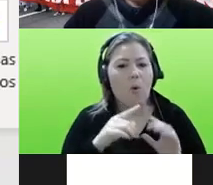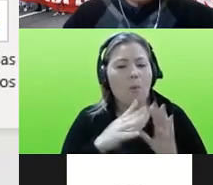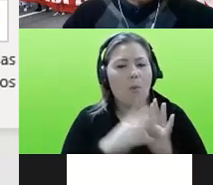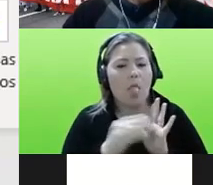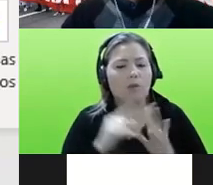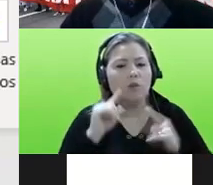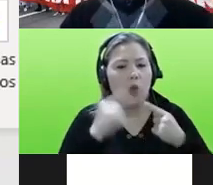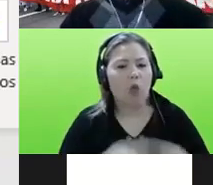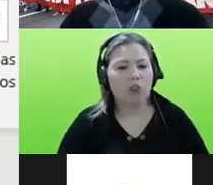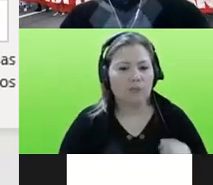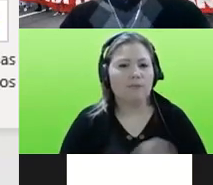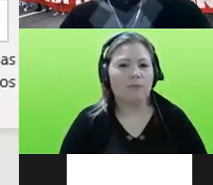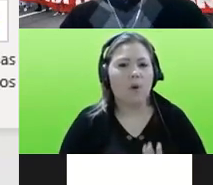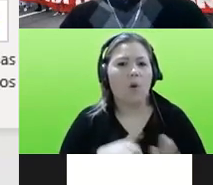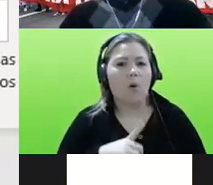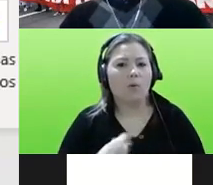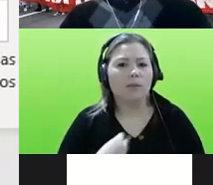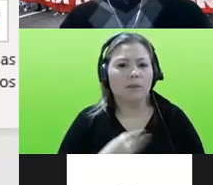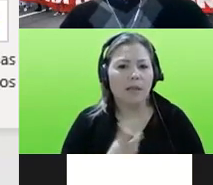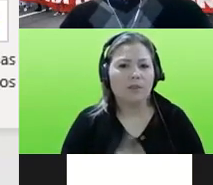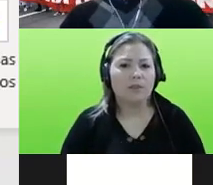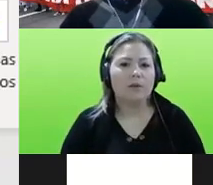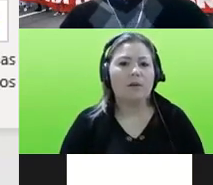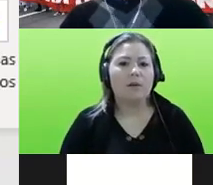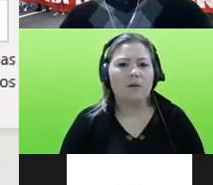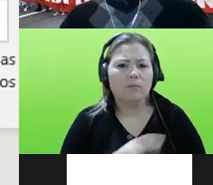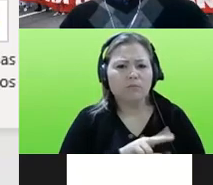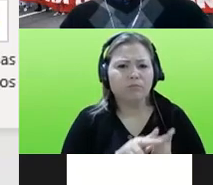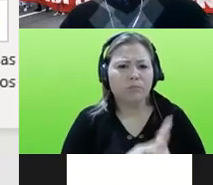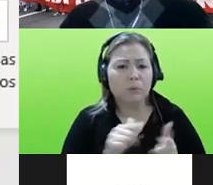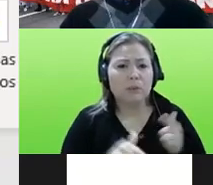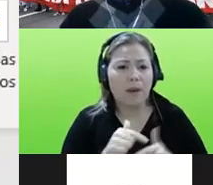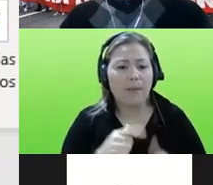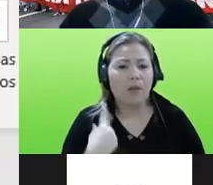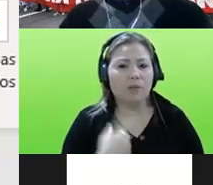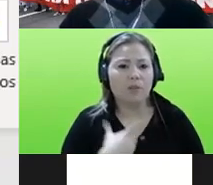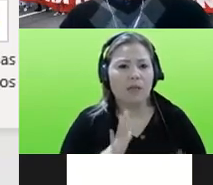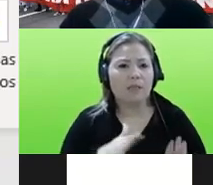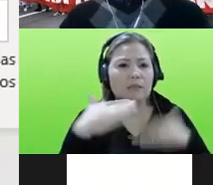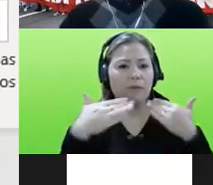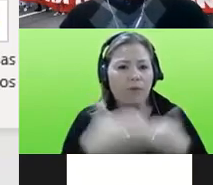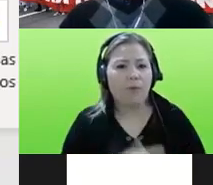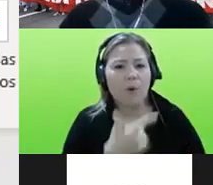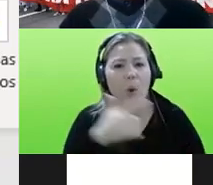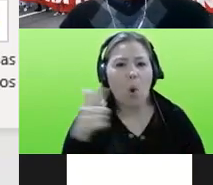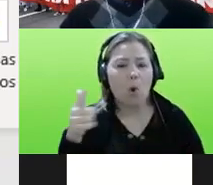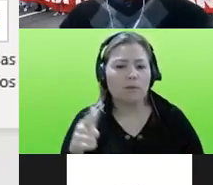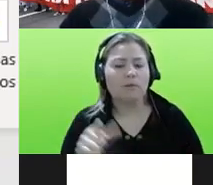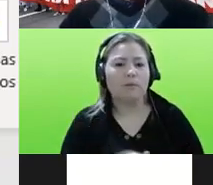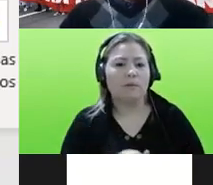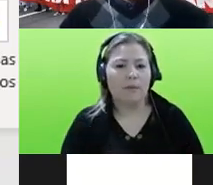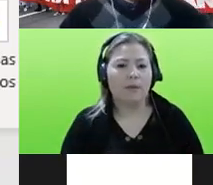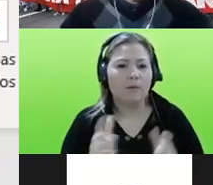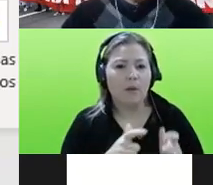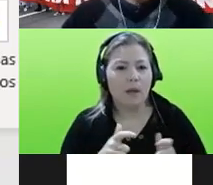paraconsistente. E muitos desses trabalhos nós já desenvolvemos em outras interlocuções, inclusive